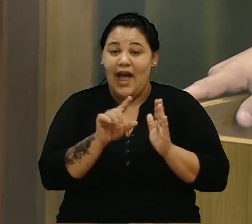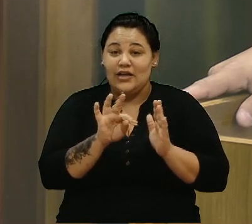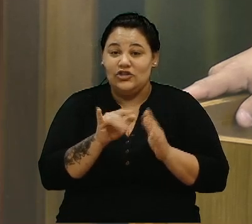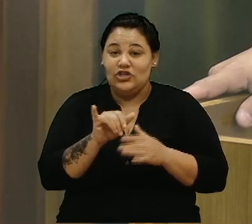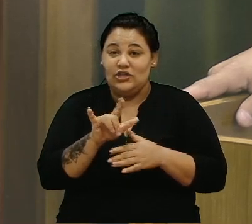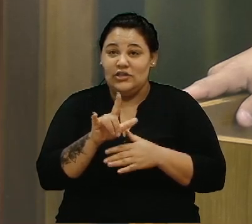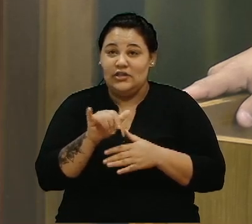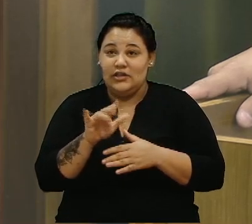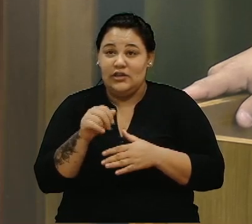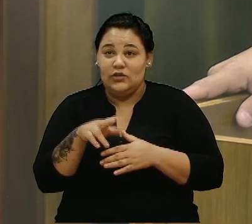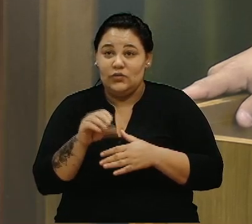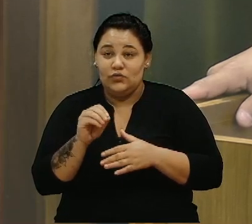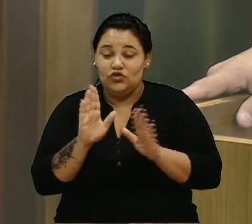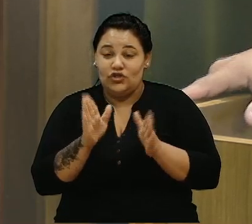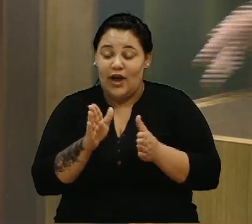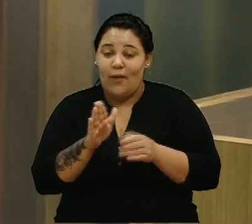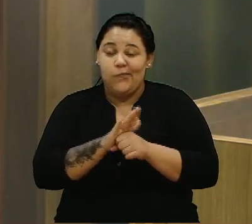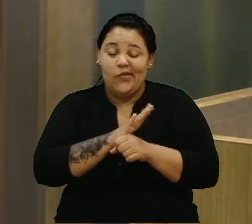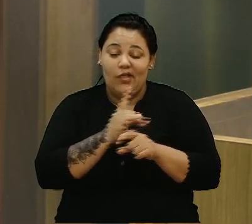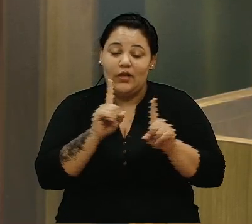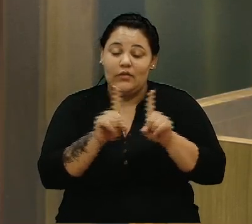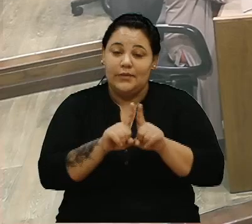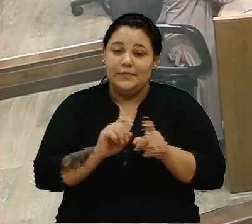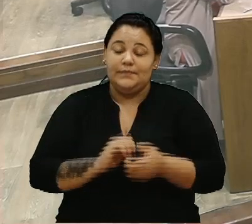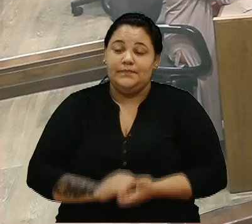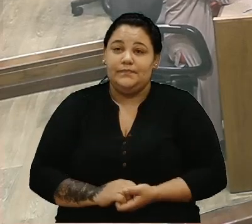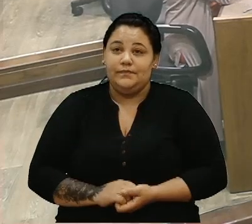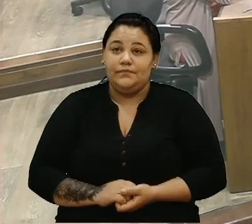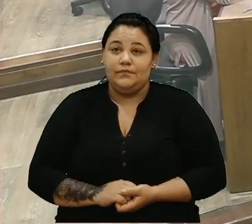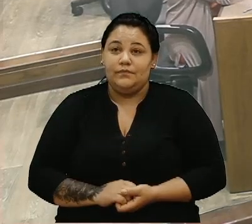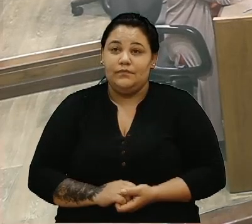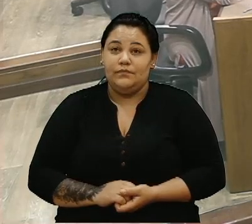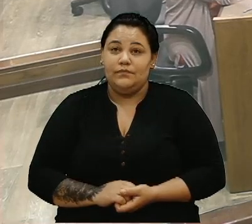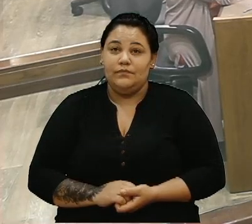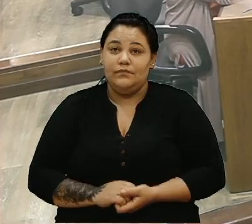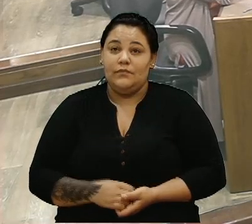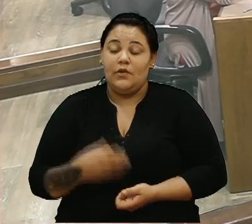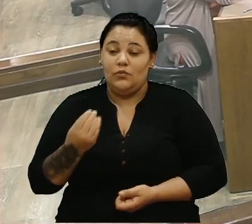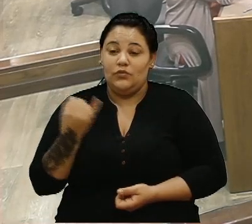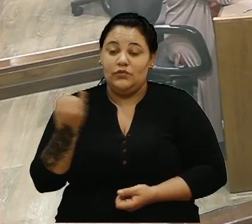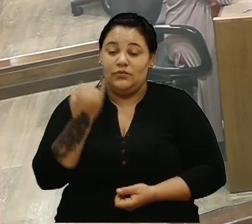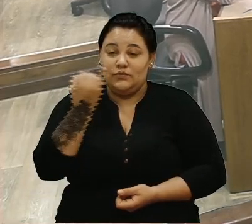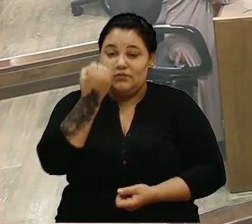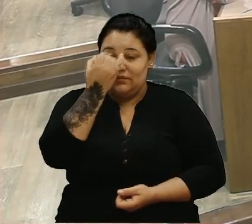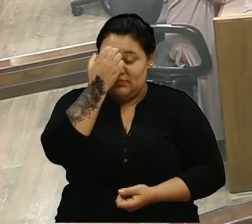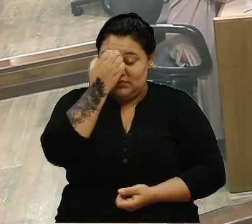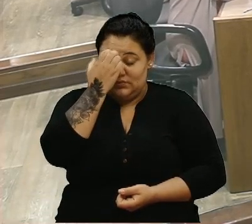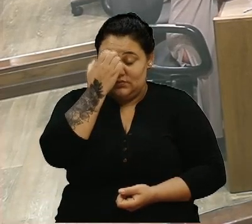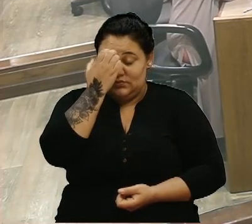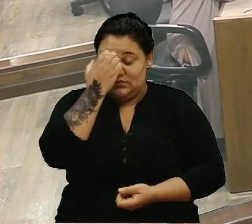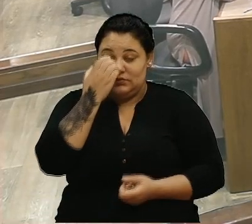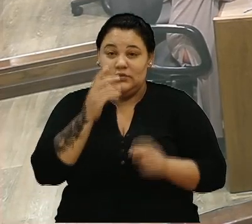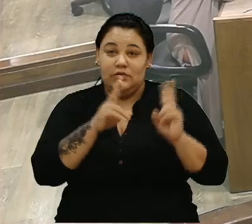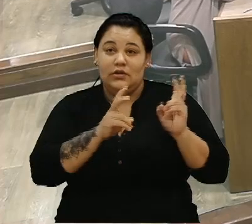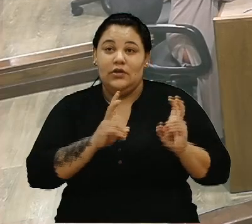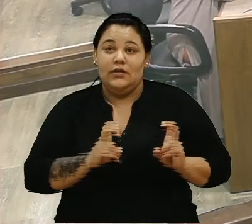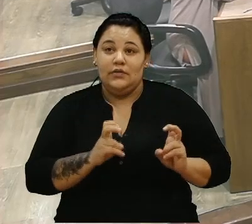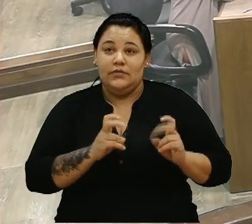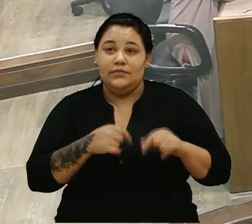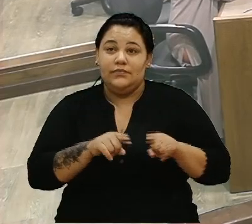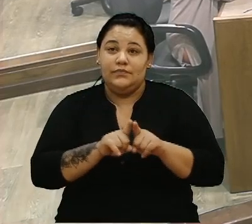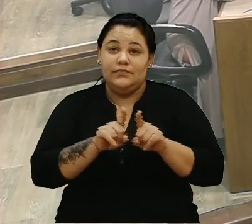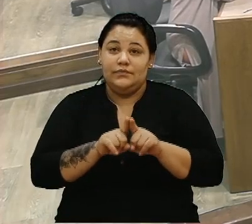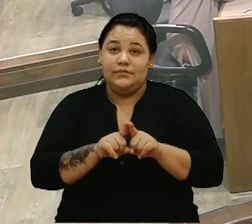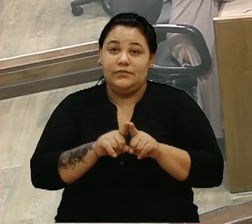no Desoras. Então, sua parte, vereadora Rosa. Bem importante esse tema, vereador Lucas. O prefeito comenta